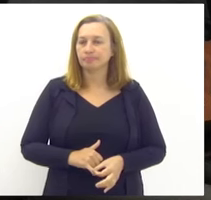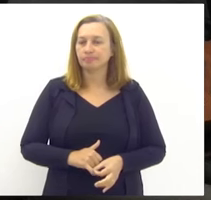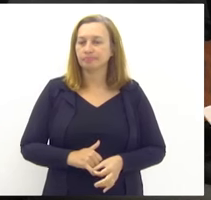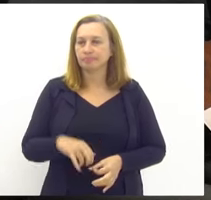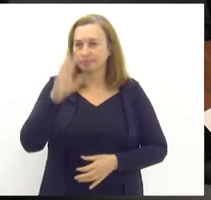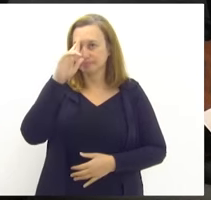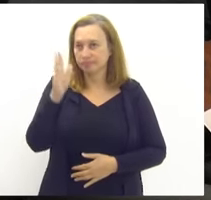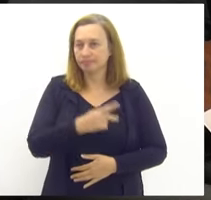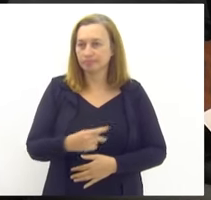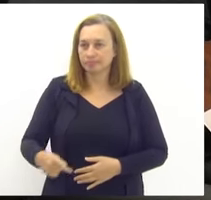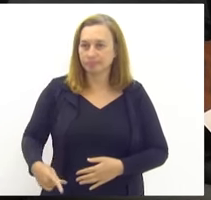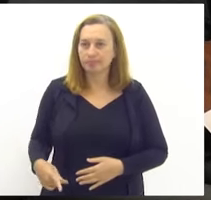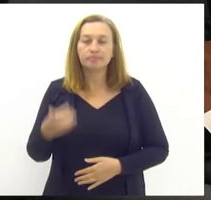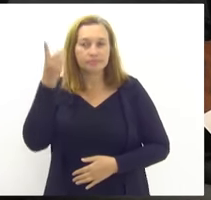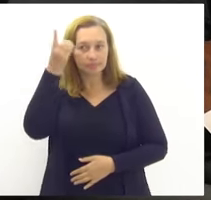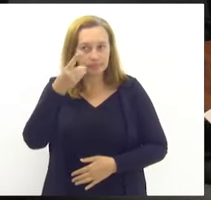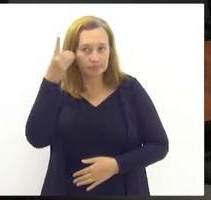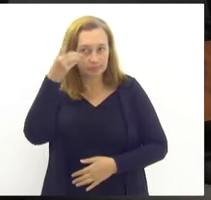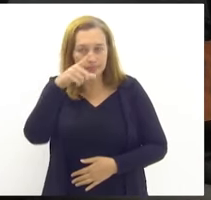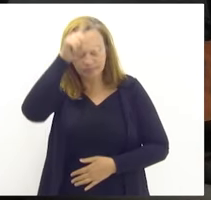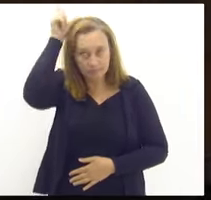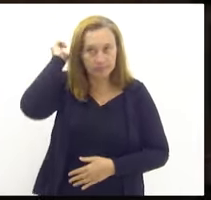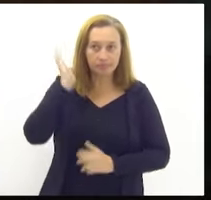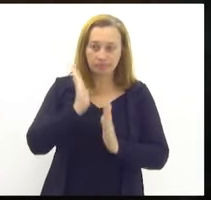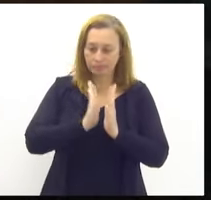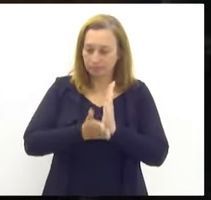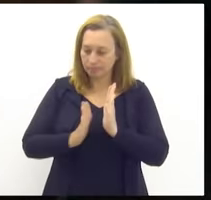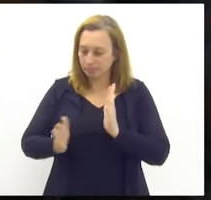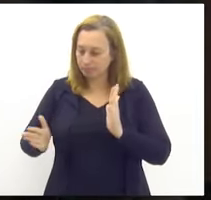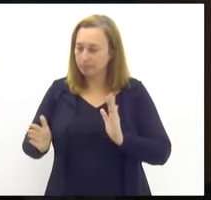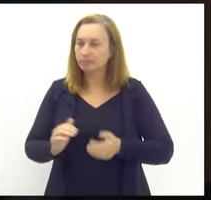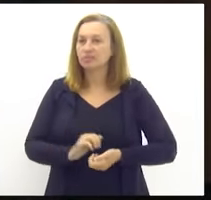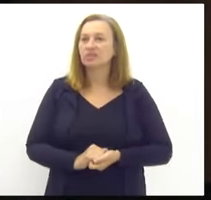Presidente Deputado Luis Paulo questão de